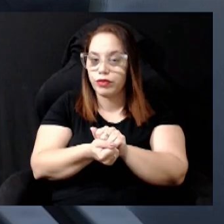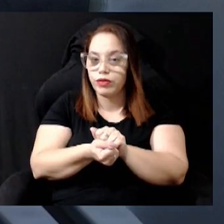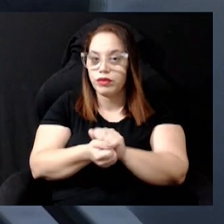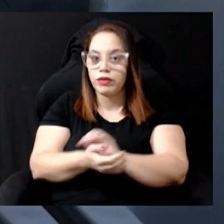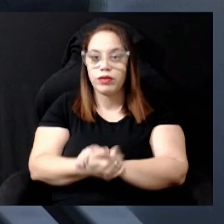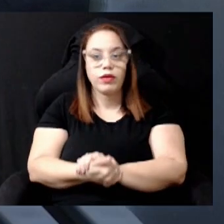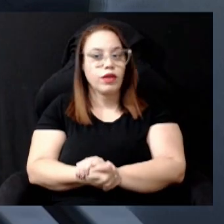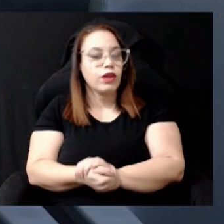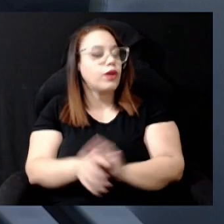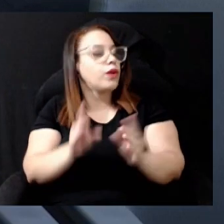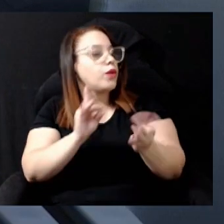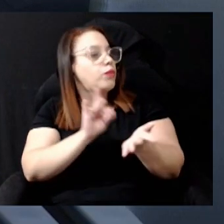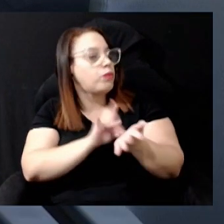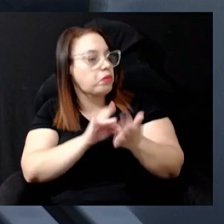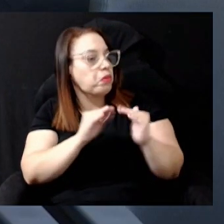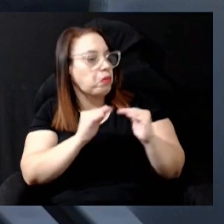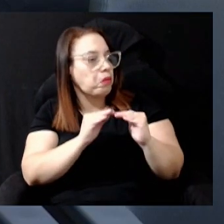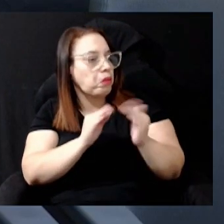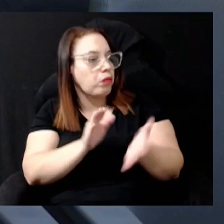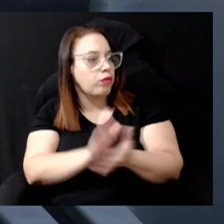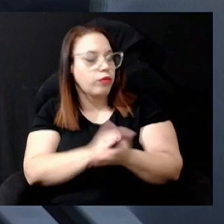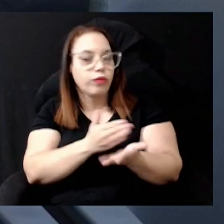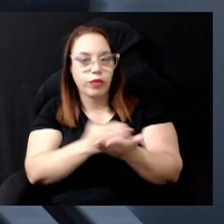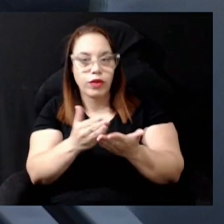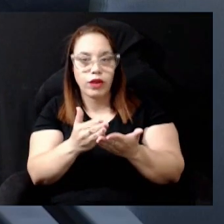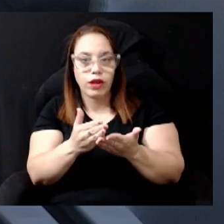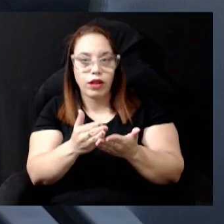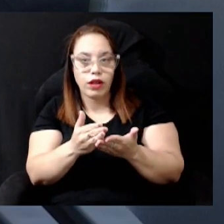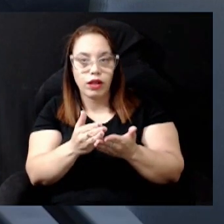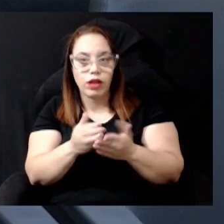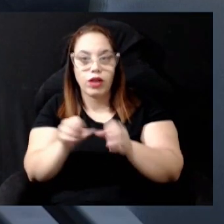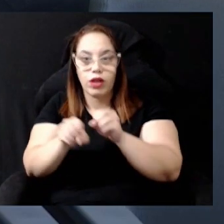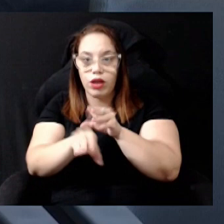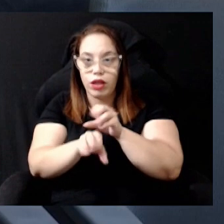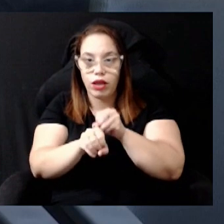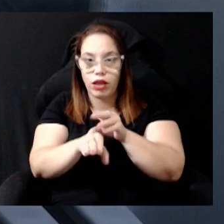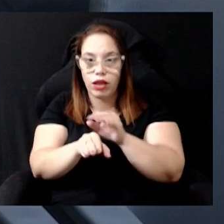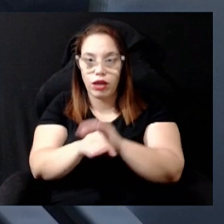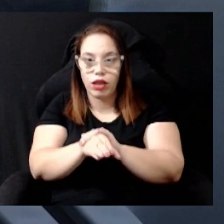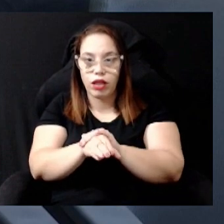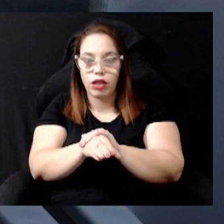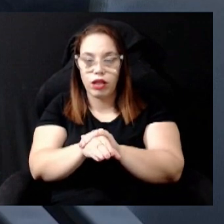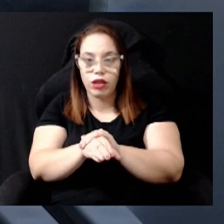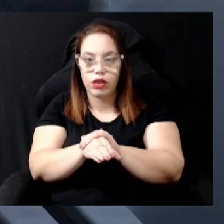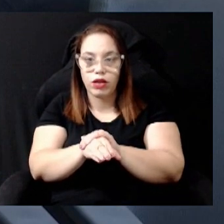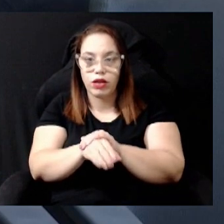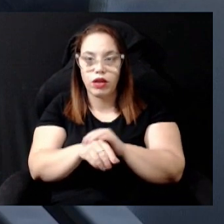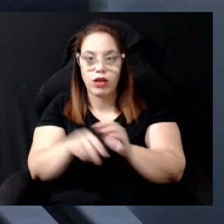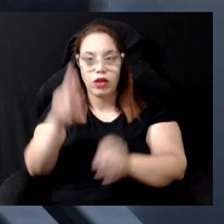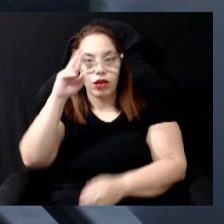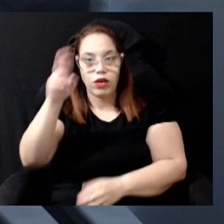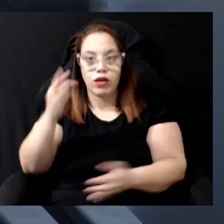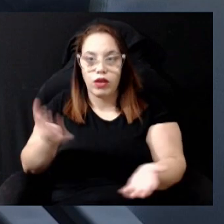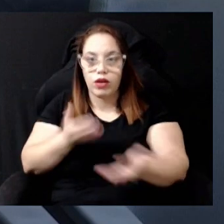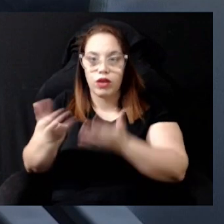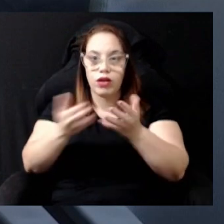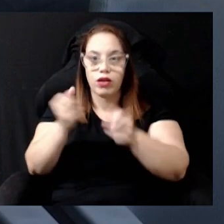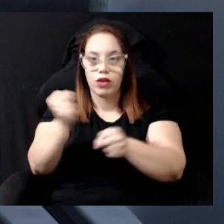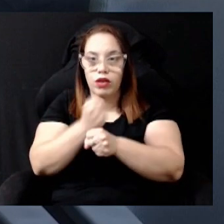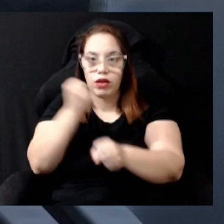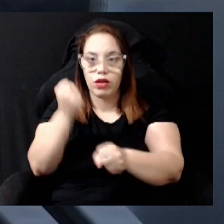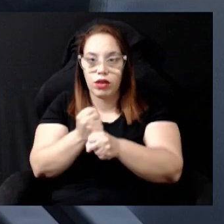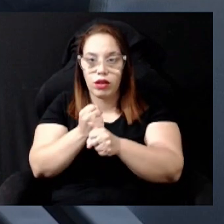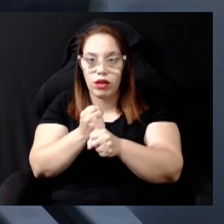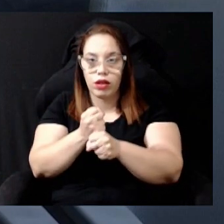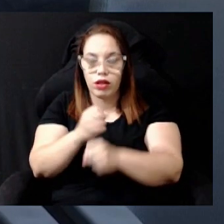Perfeito. Agora, partindo para a área de educação, né? Nessa área de educação, o senhor promoveu a construção de uma ETEC também na